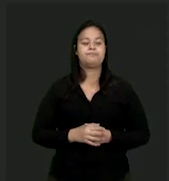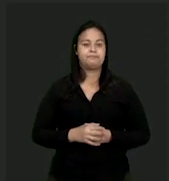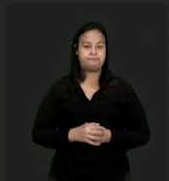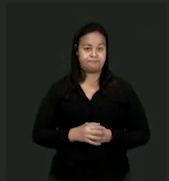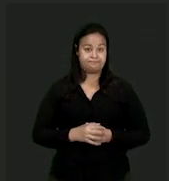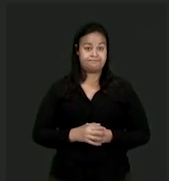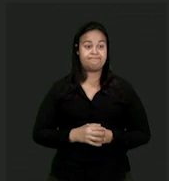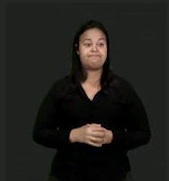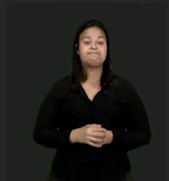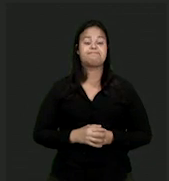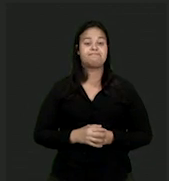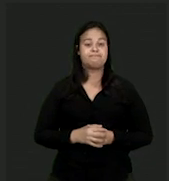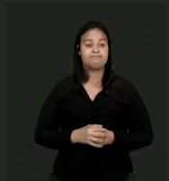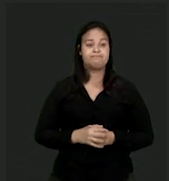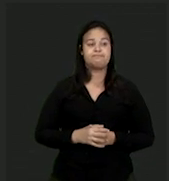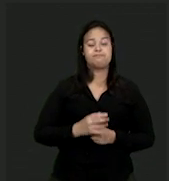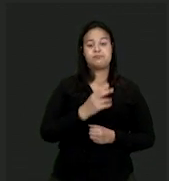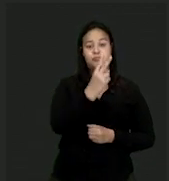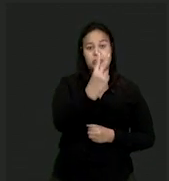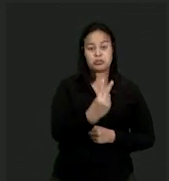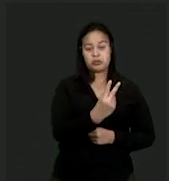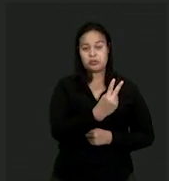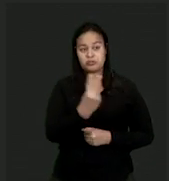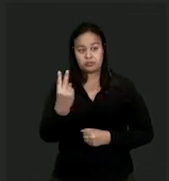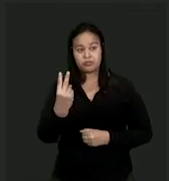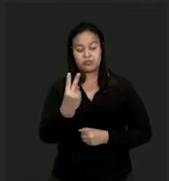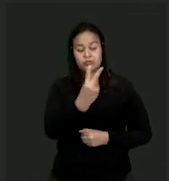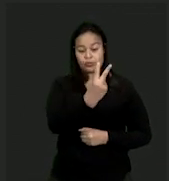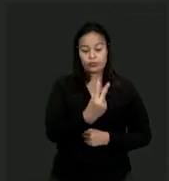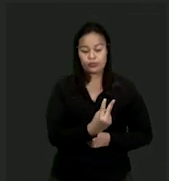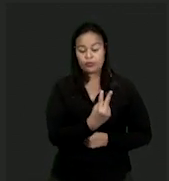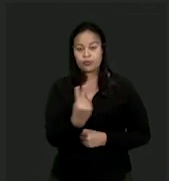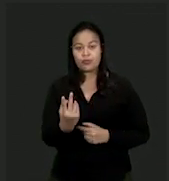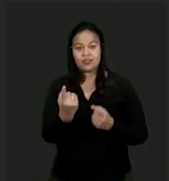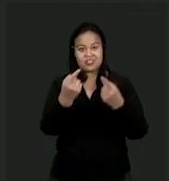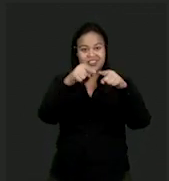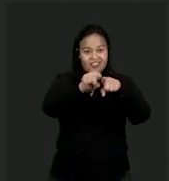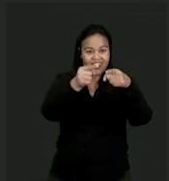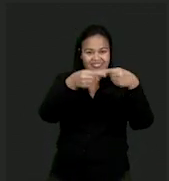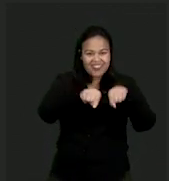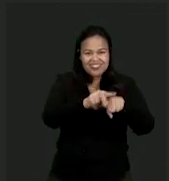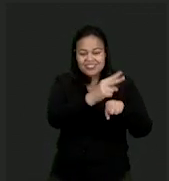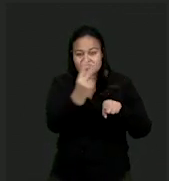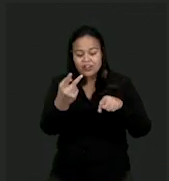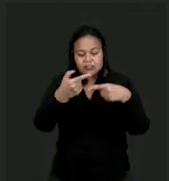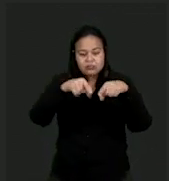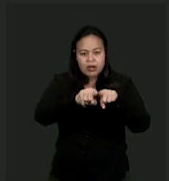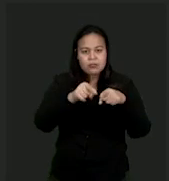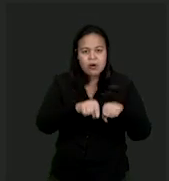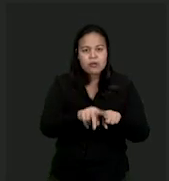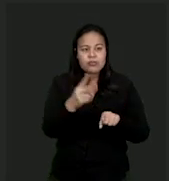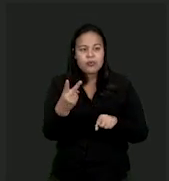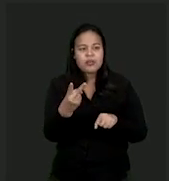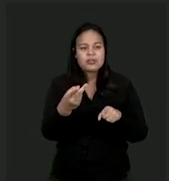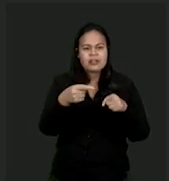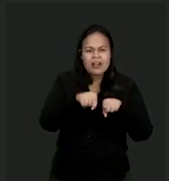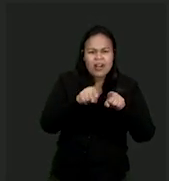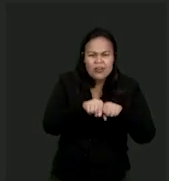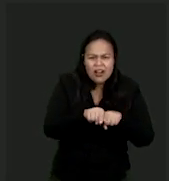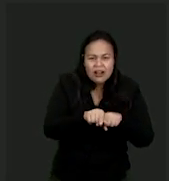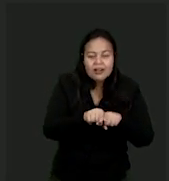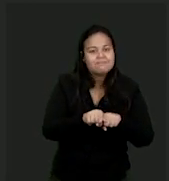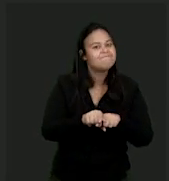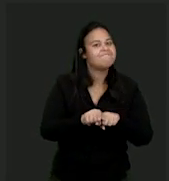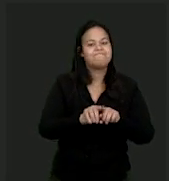2. Esses 2, 2 vai tirar outro 2. Aqui não tem mais 2, 2 não, só tem 1.